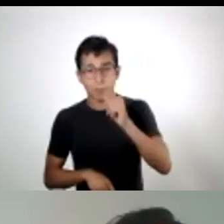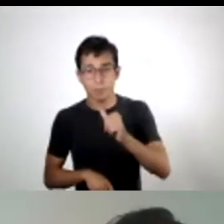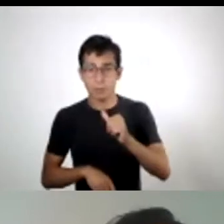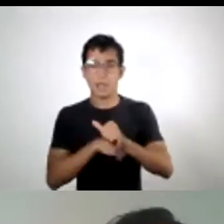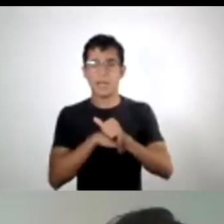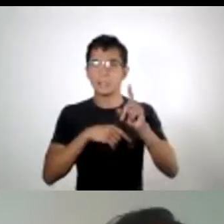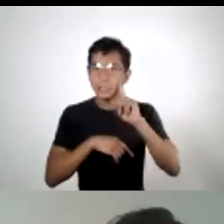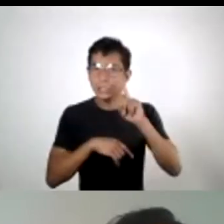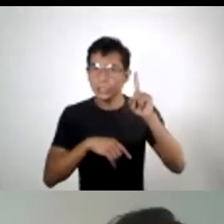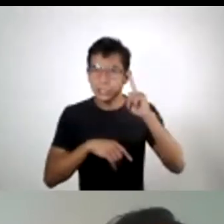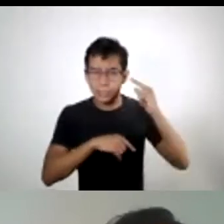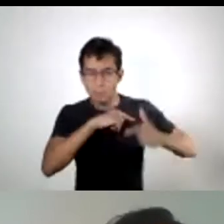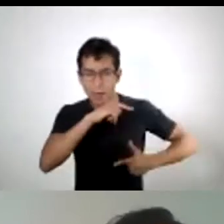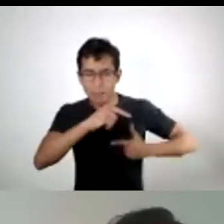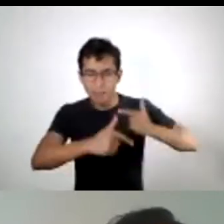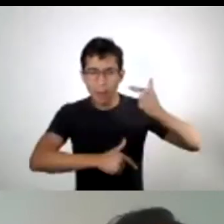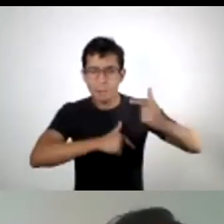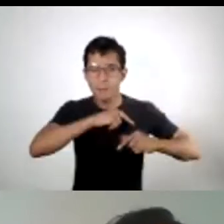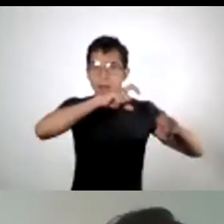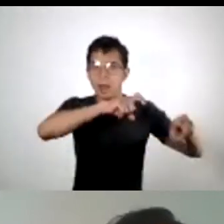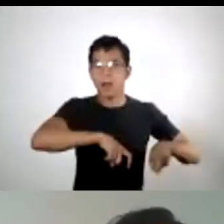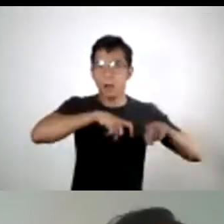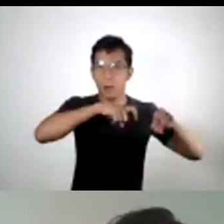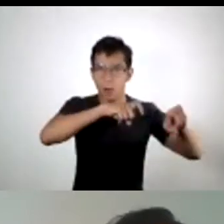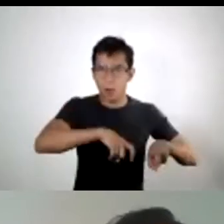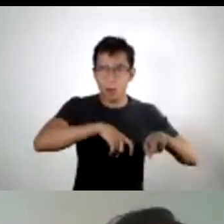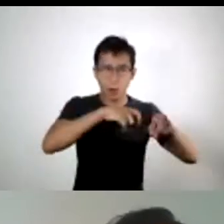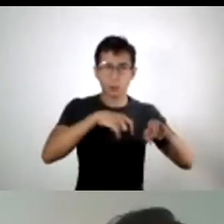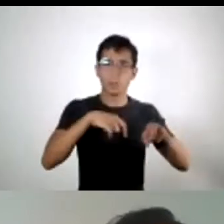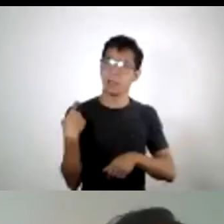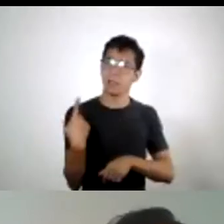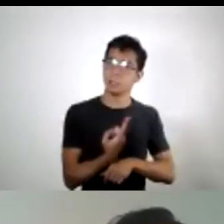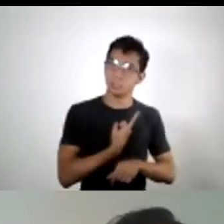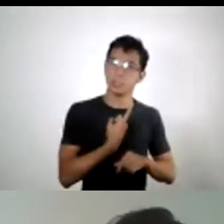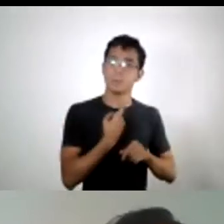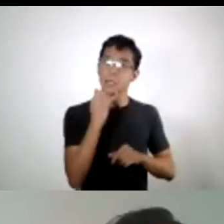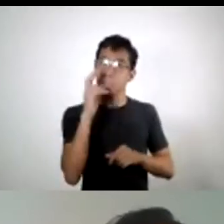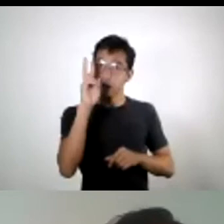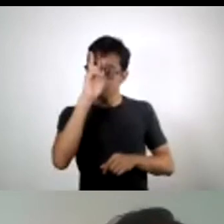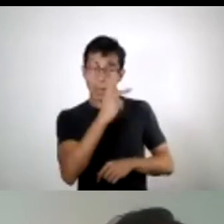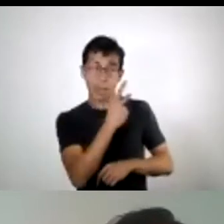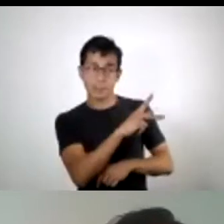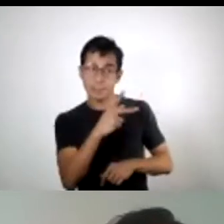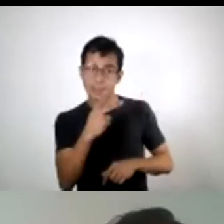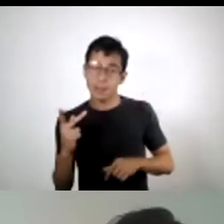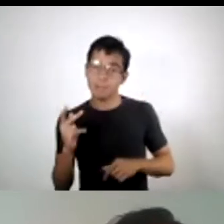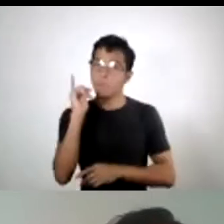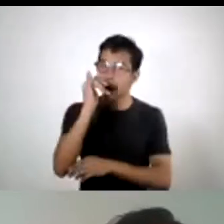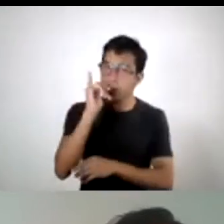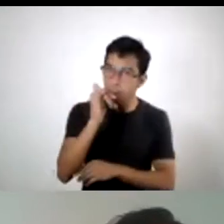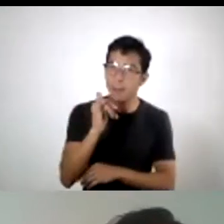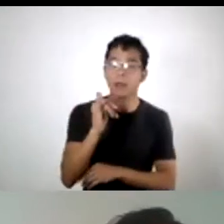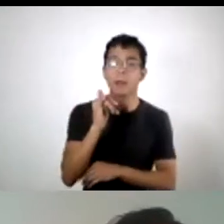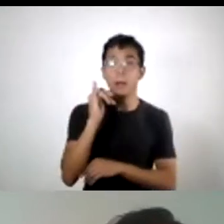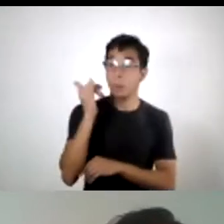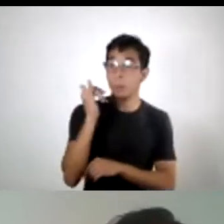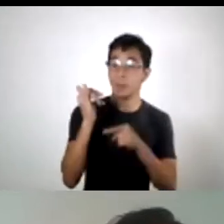né? Então, a gente tem muito esse cuidado, né, de fazer uma narrativa tal qual